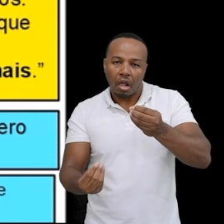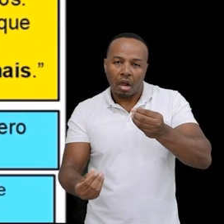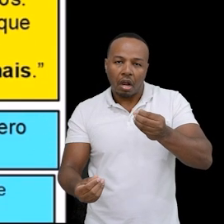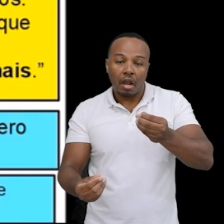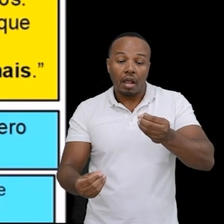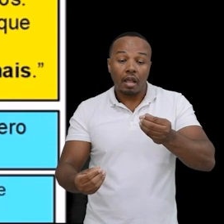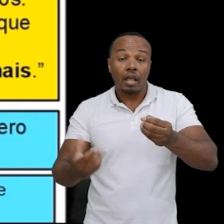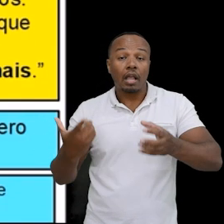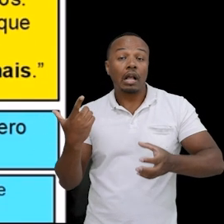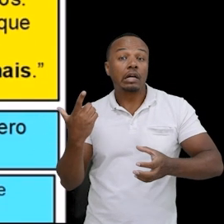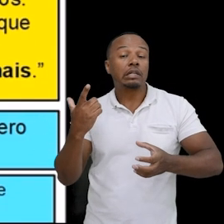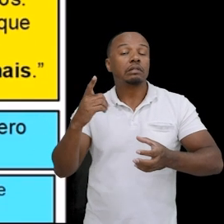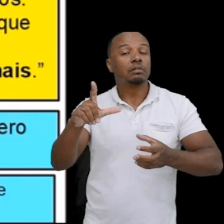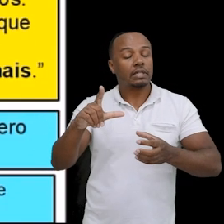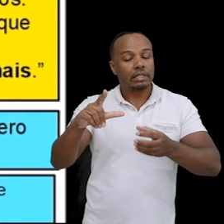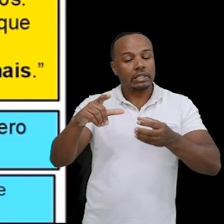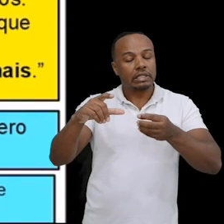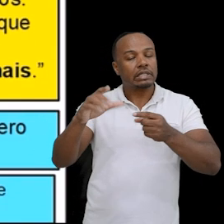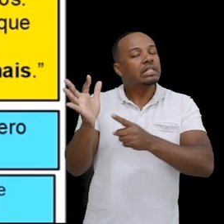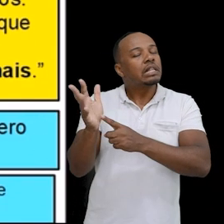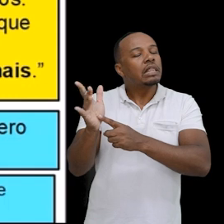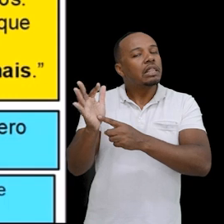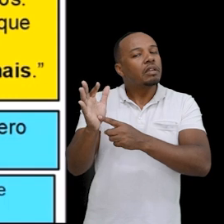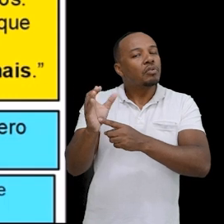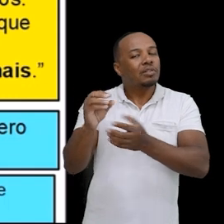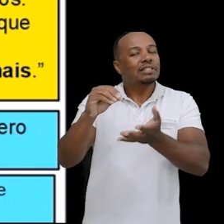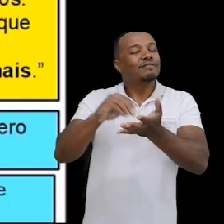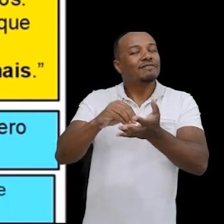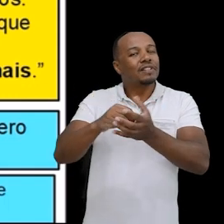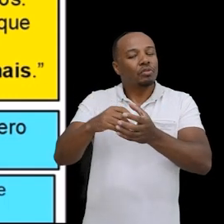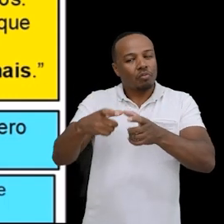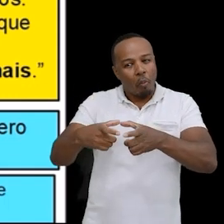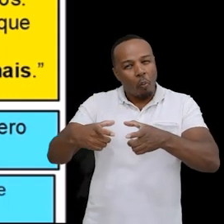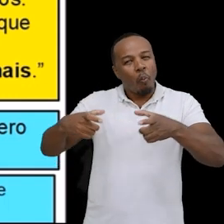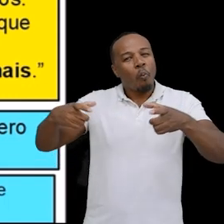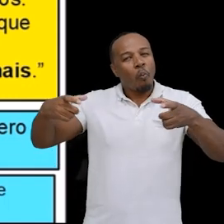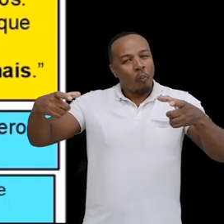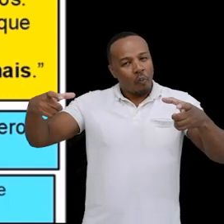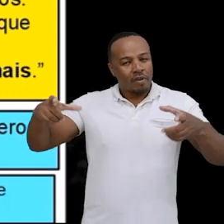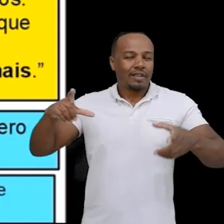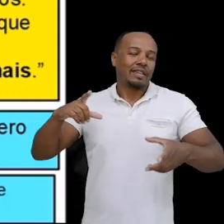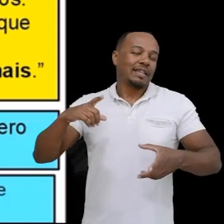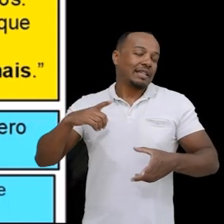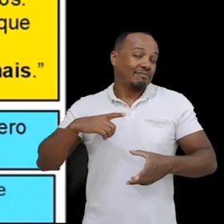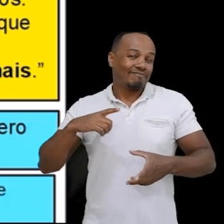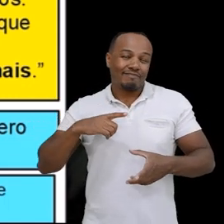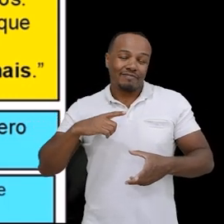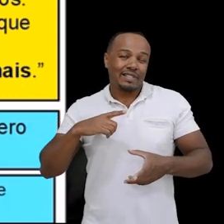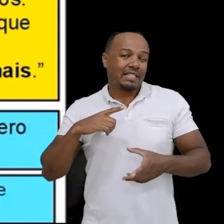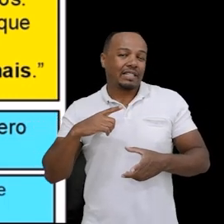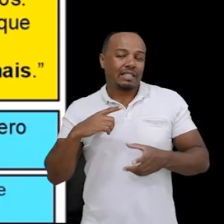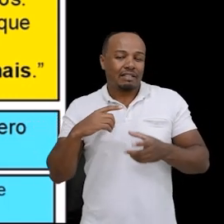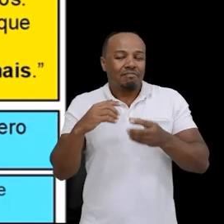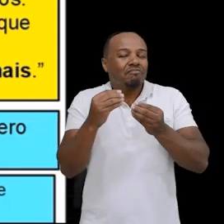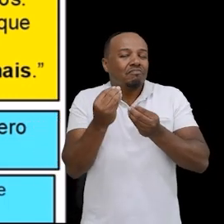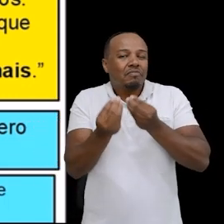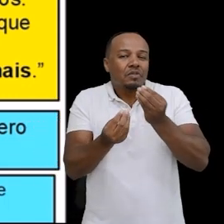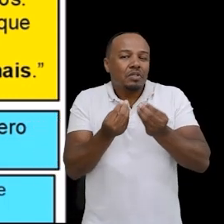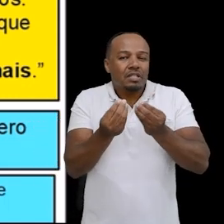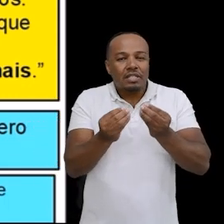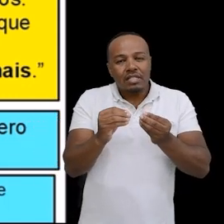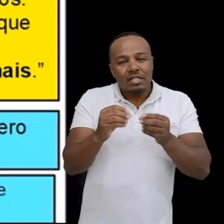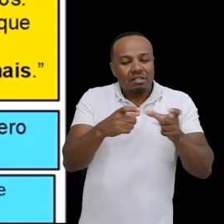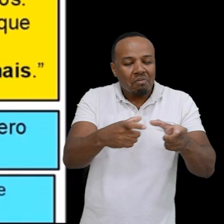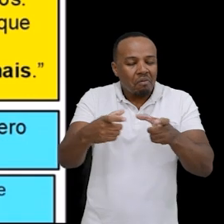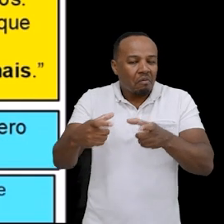onde acontece que neurônios que não conseguiram espaço e ficaram sem função se enfraquecem e